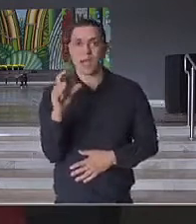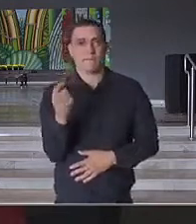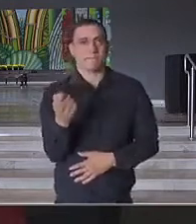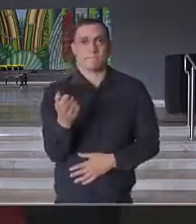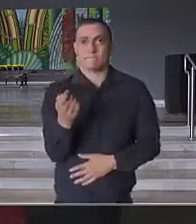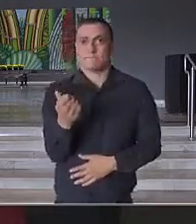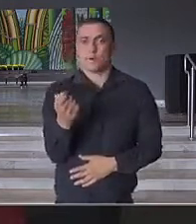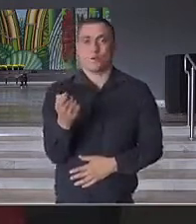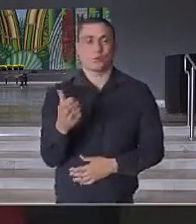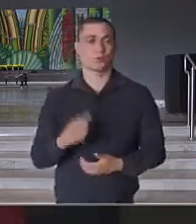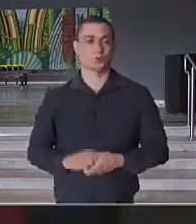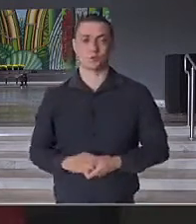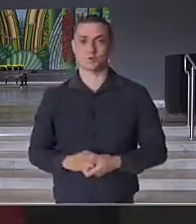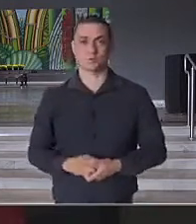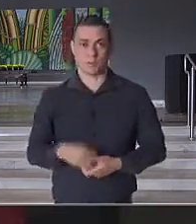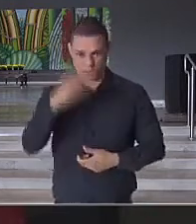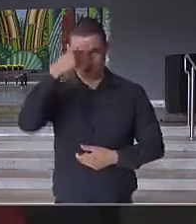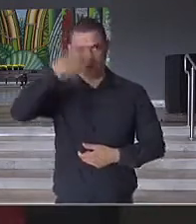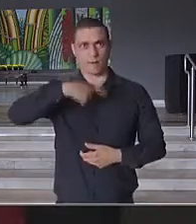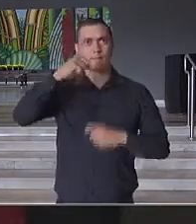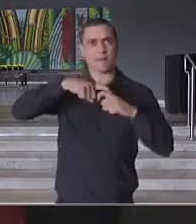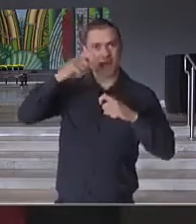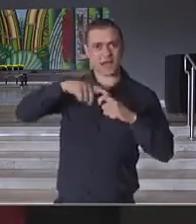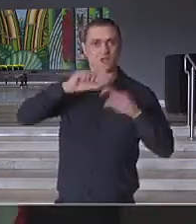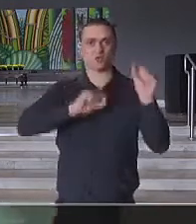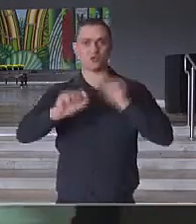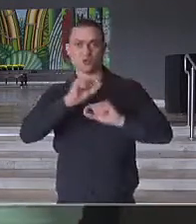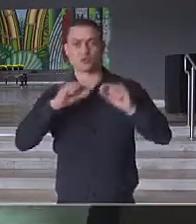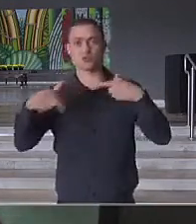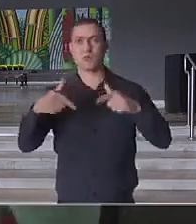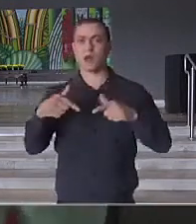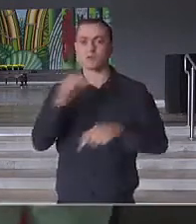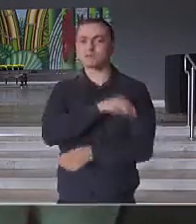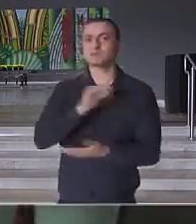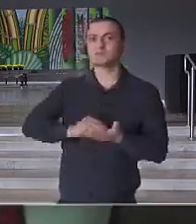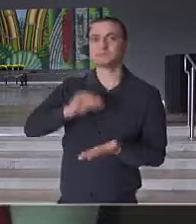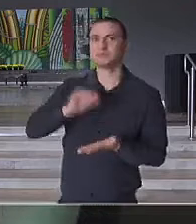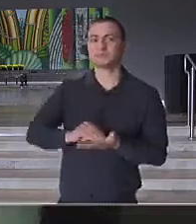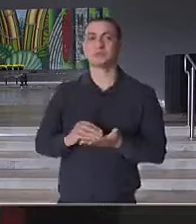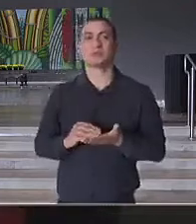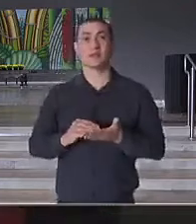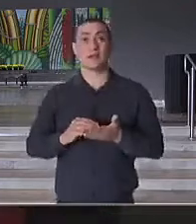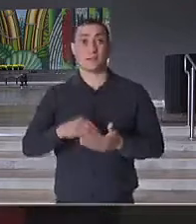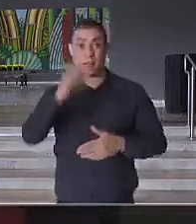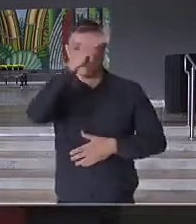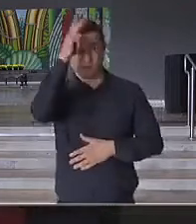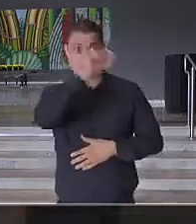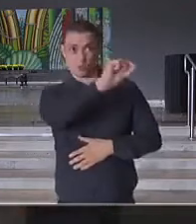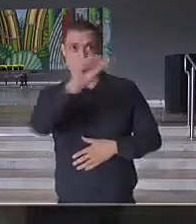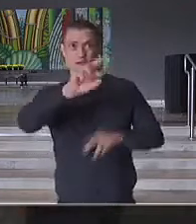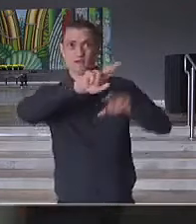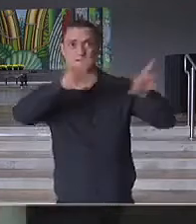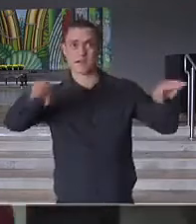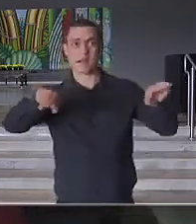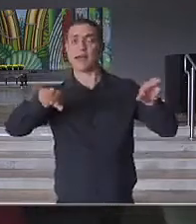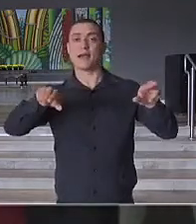dos profissionais de linha de frente, né, dos médicos que estão atendendo os pacientes. Muitas dessas prefeituras estão usando